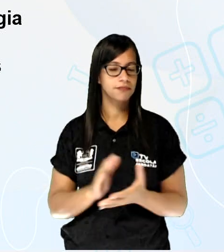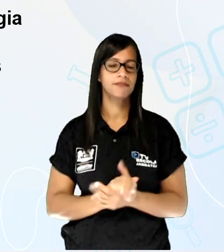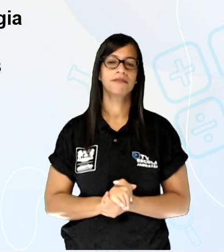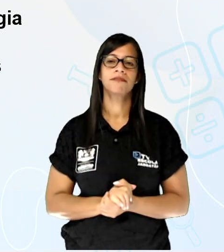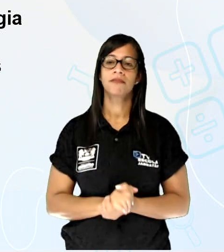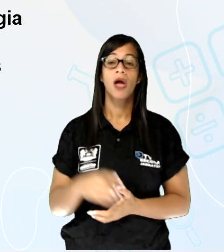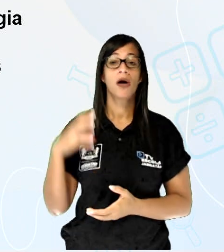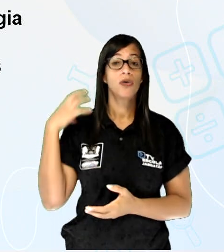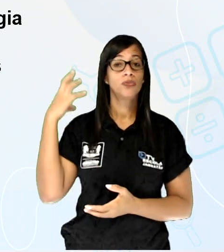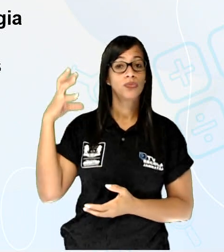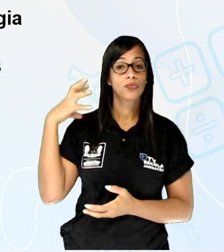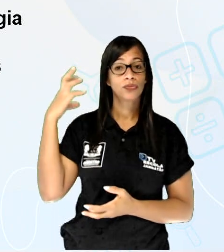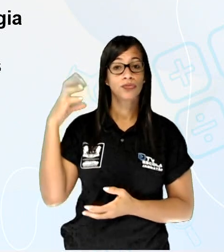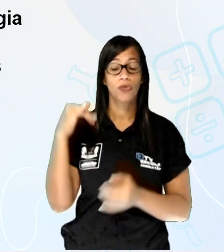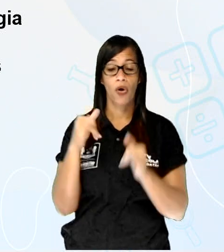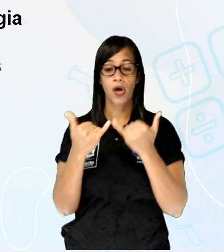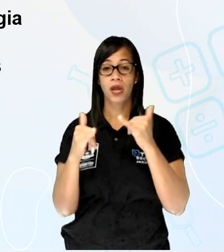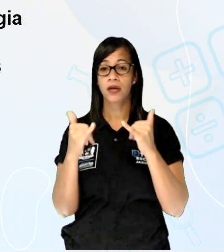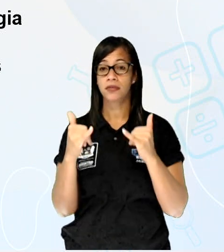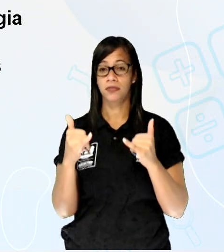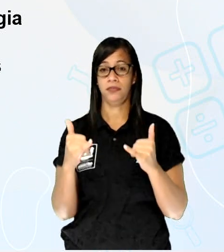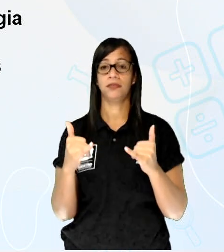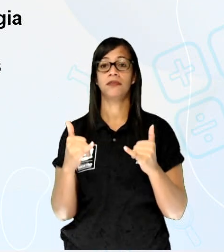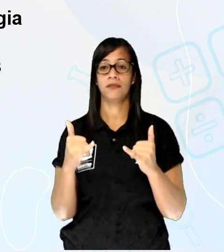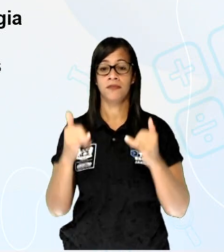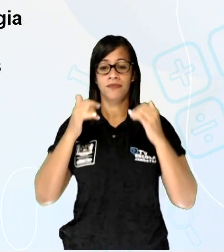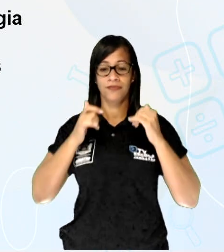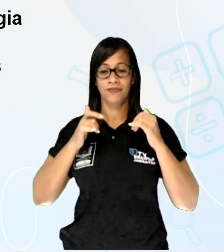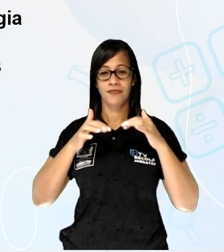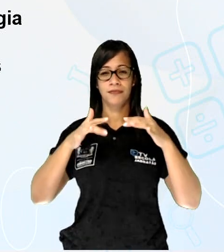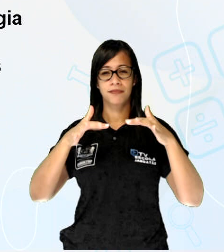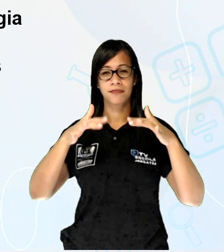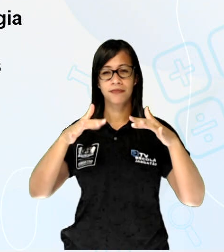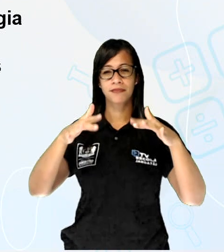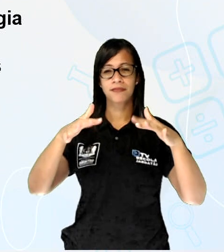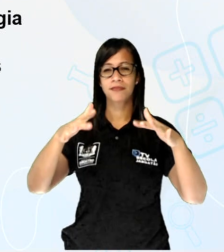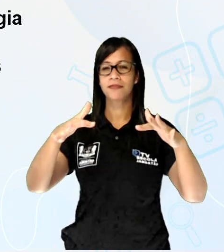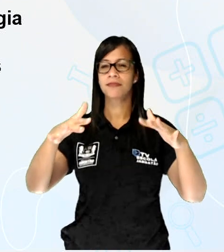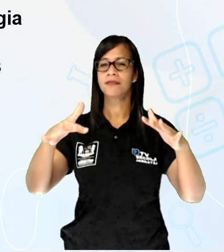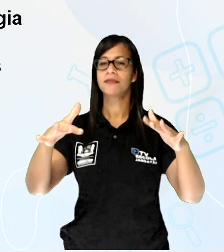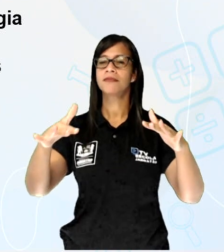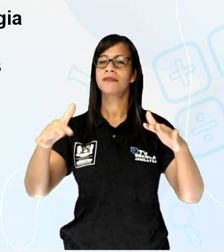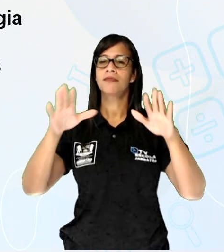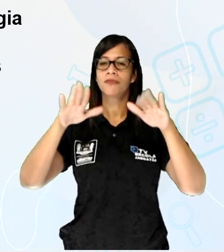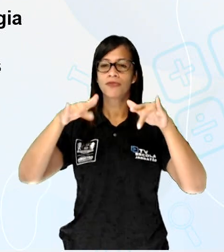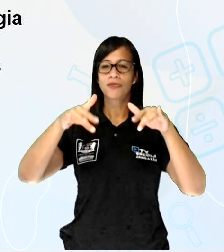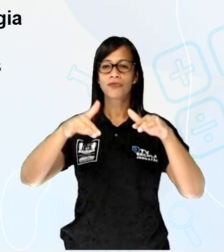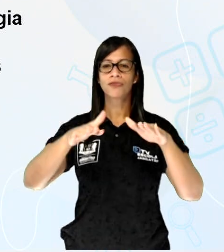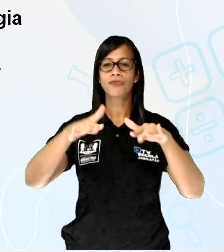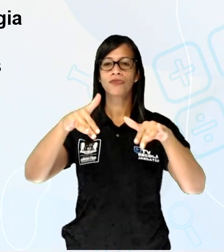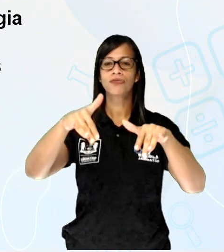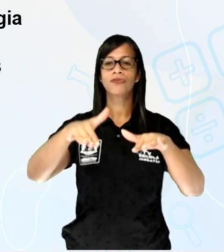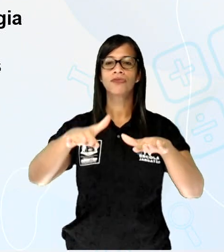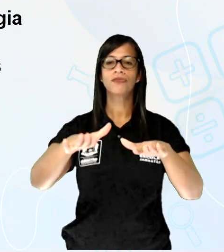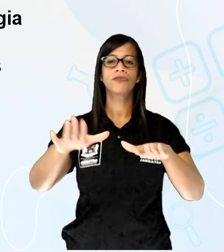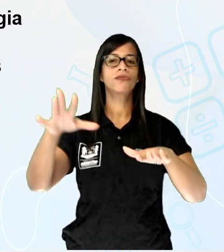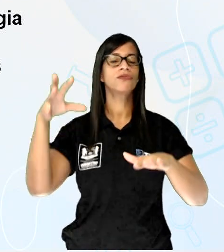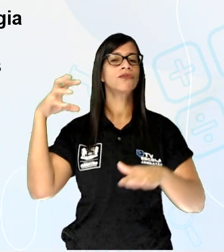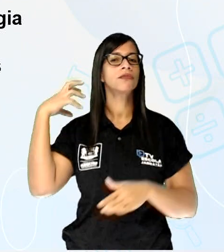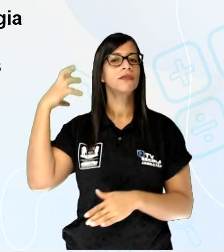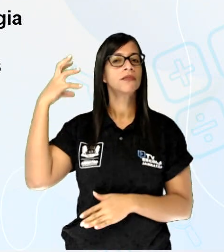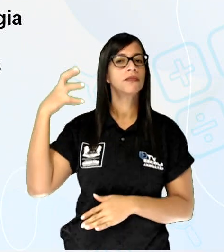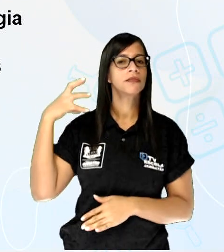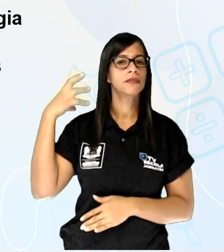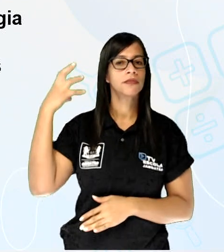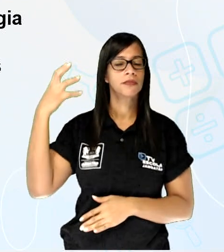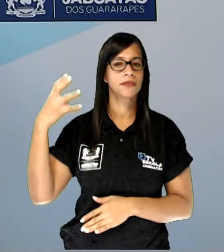de energia, tá, que se espalha pelo espaço em formas de ondas sonoras. Olha